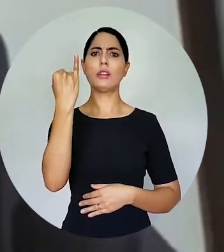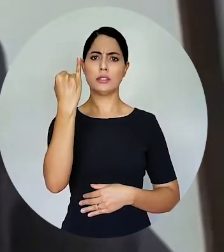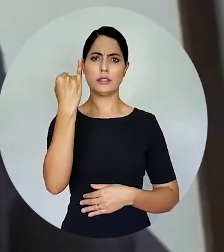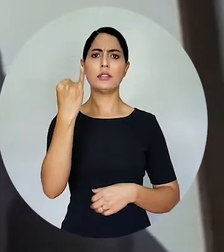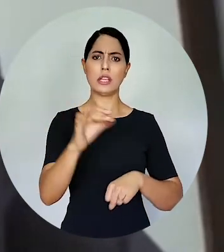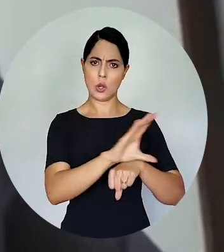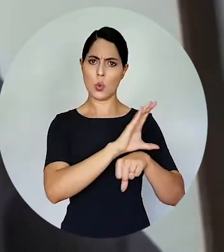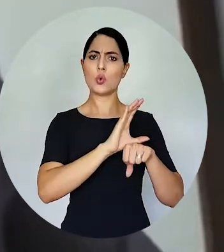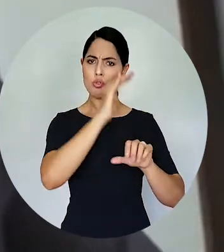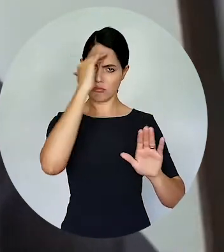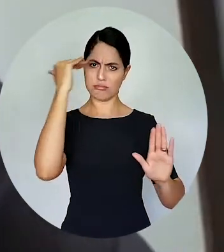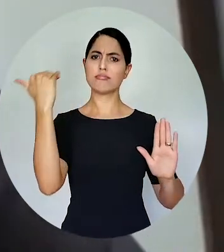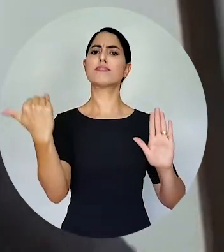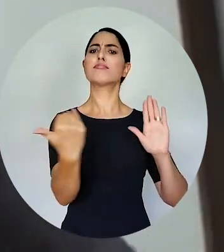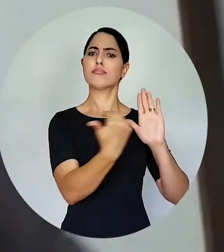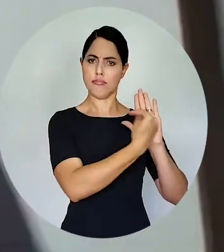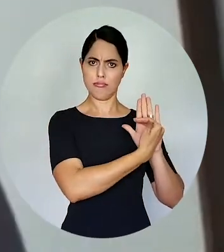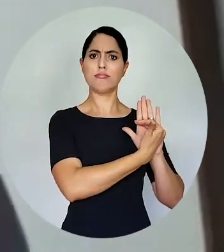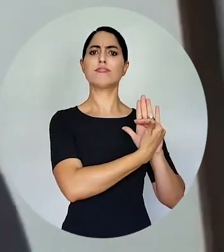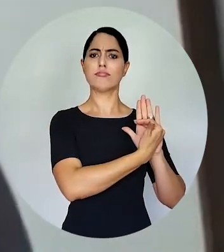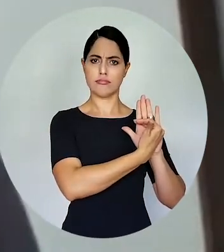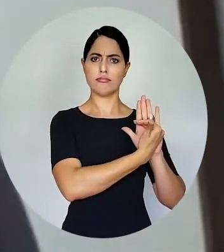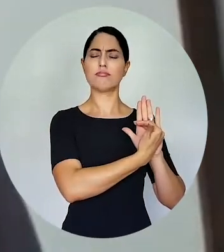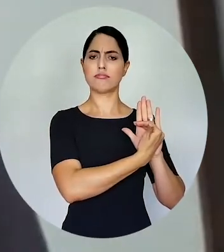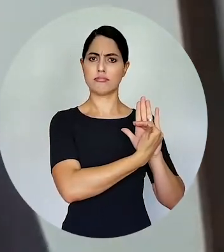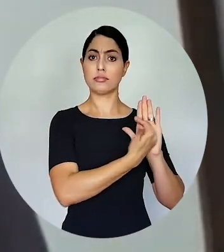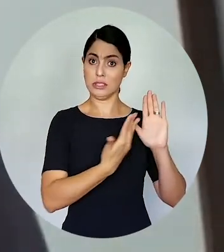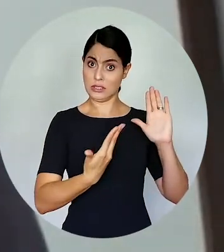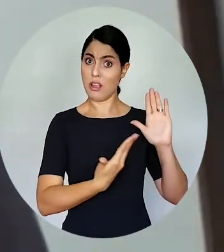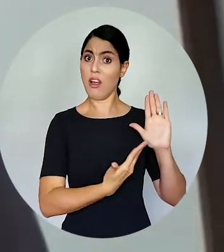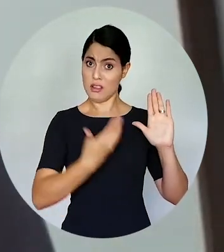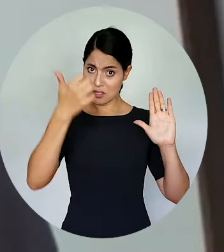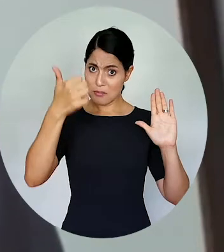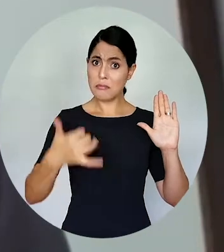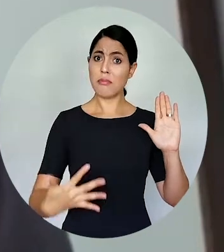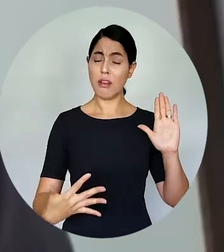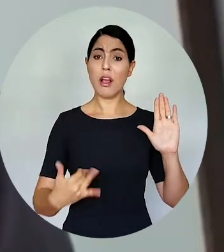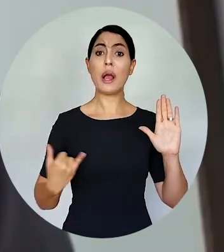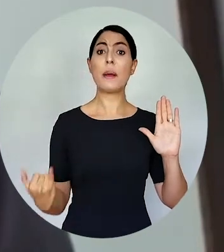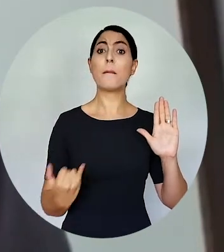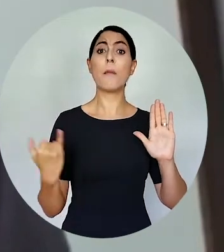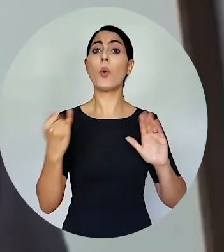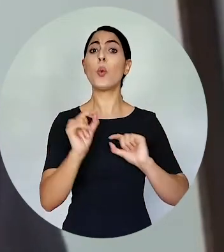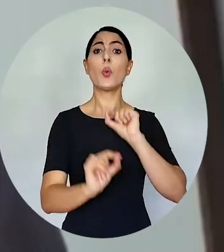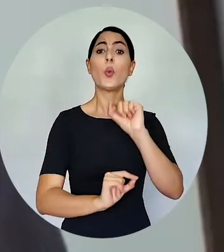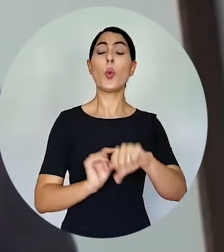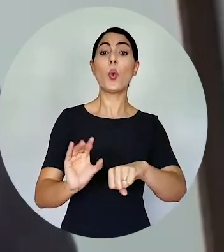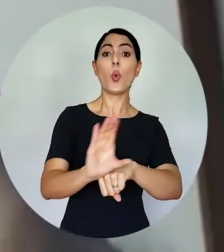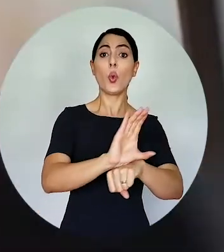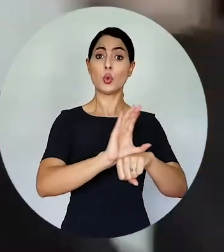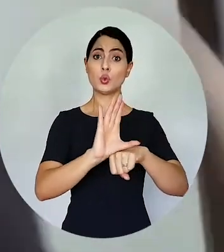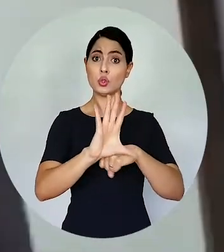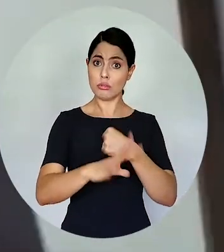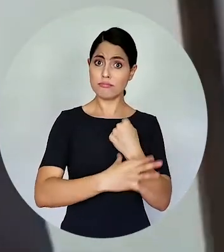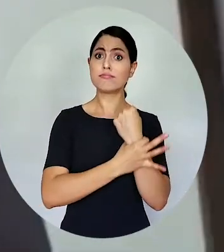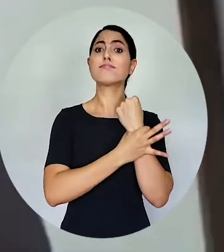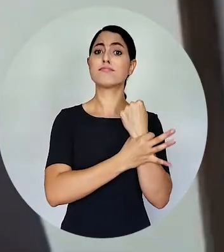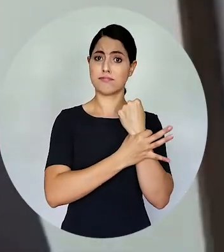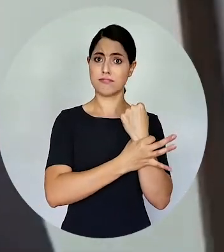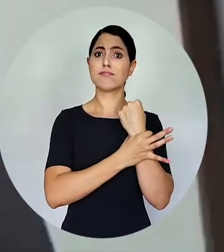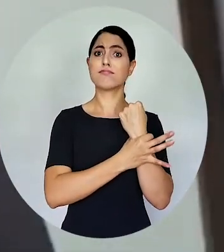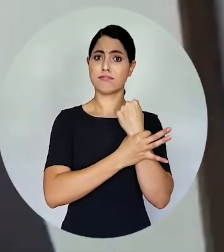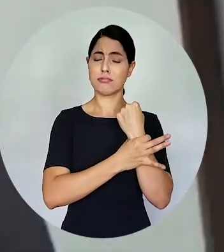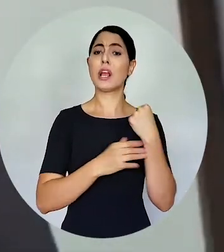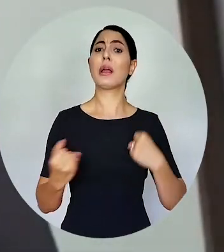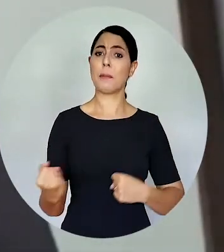cumprir a Constituição, de se entender a importância do constitucionalismo ambiental e do constitucionalismo